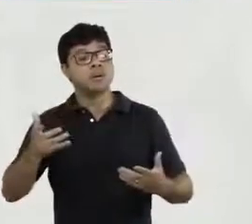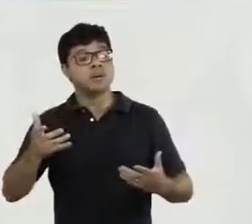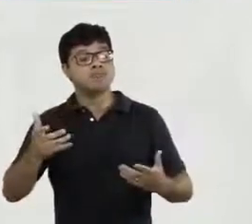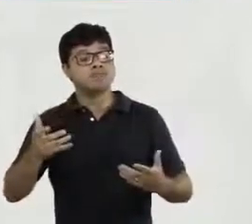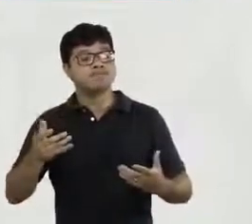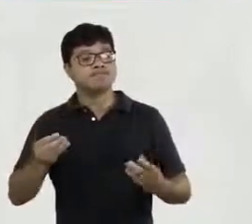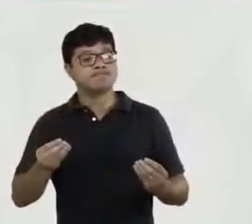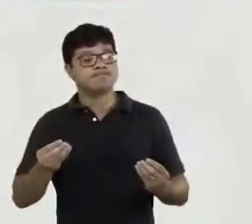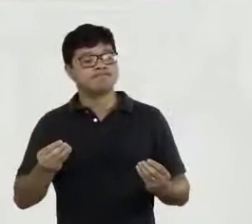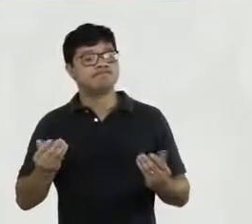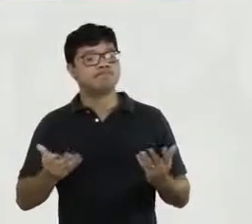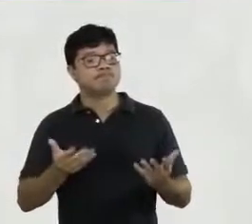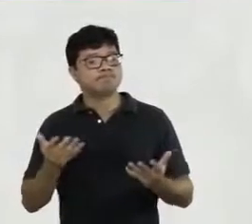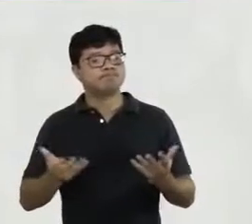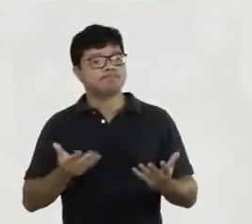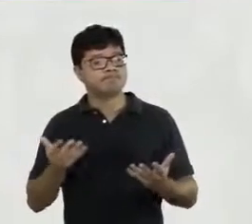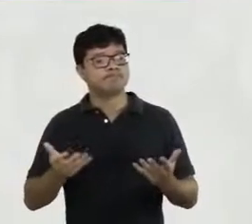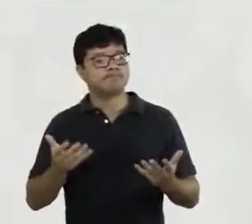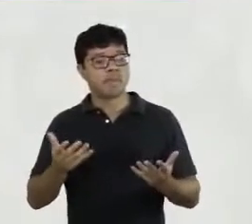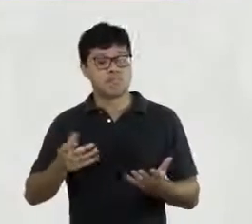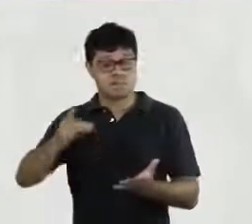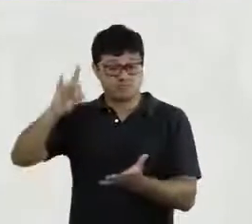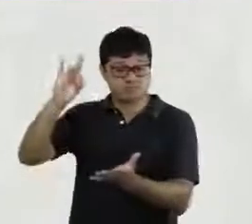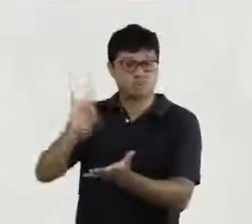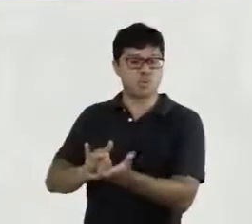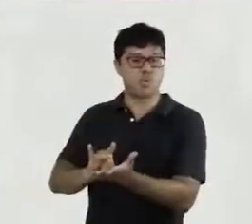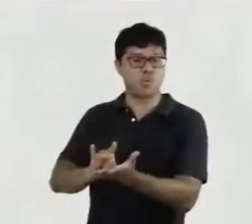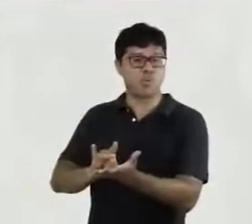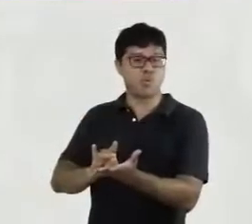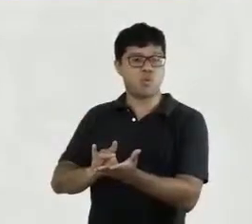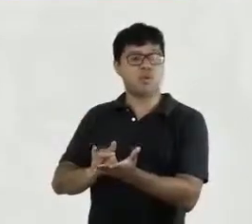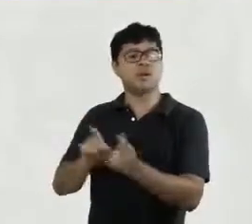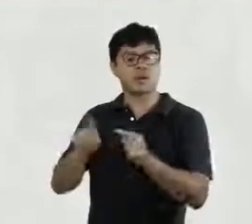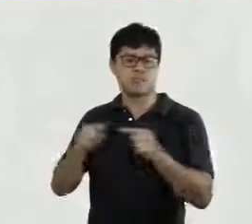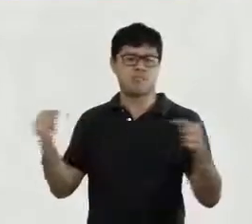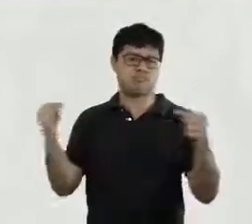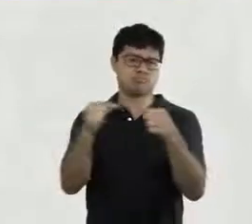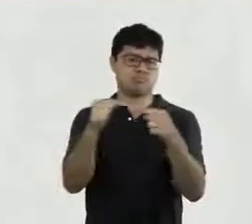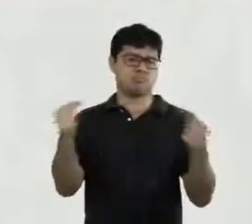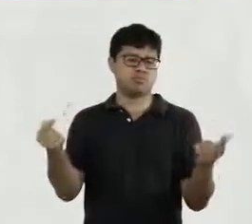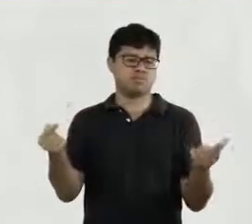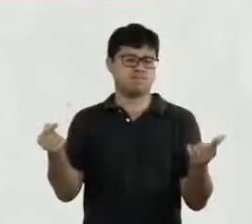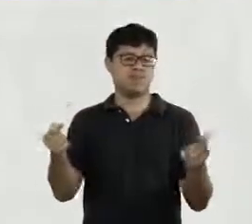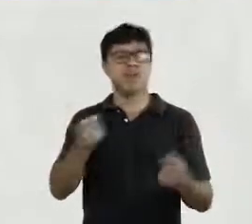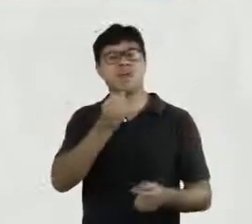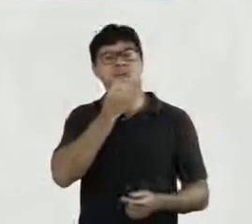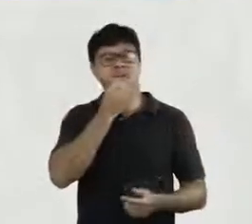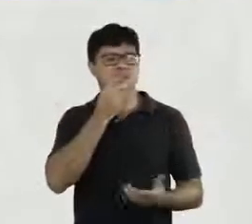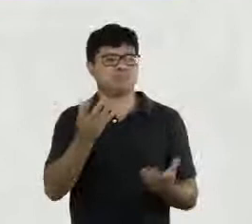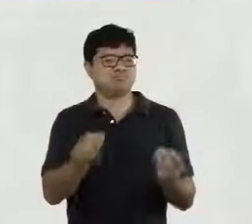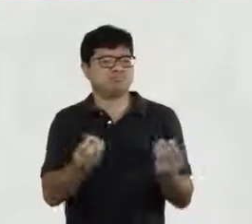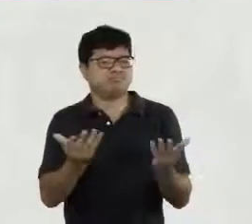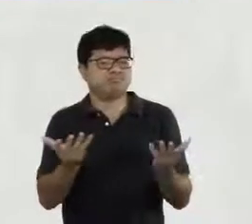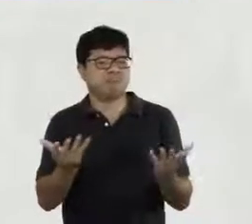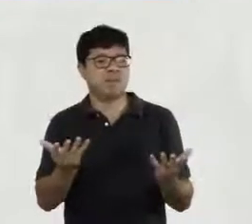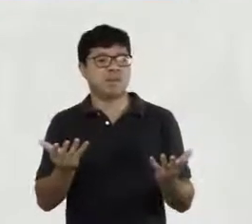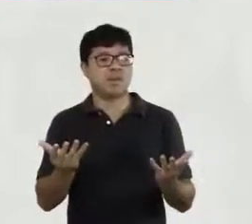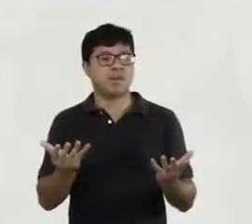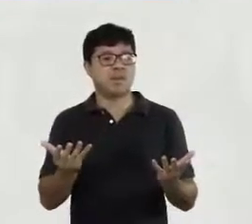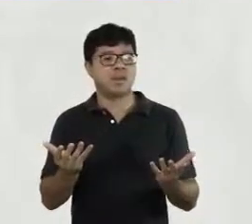necessariamente ser exata, né? E ser pertinente. Um exemplo bobo seria